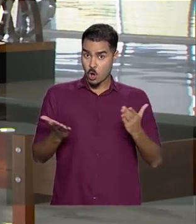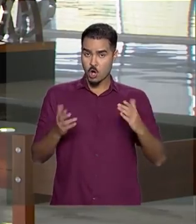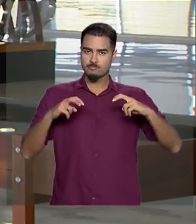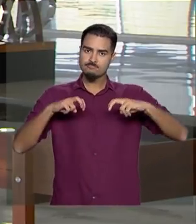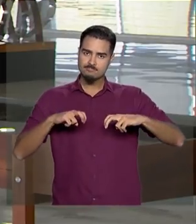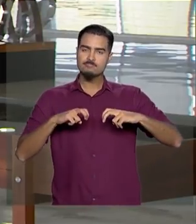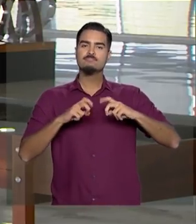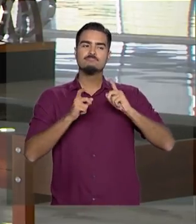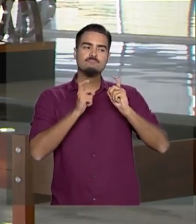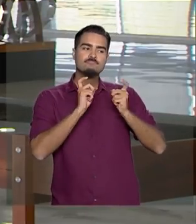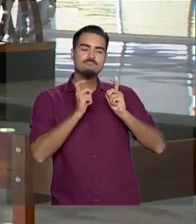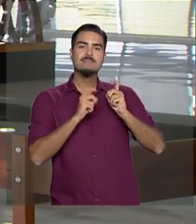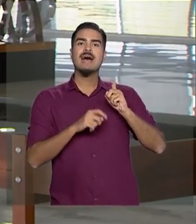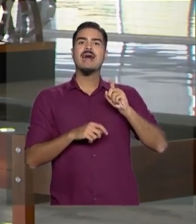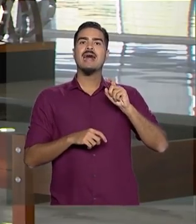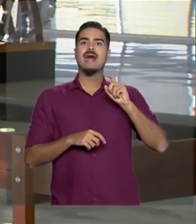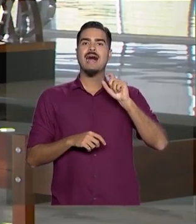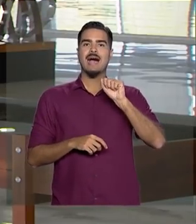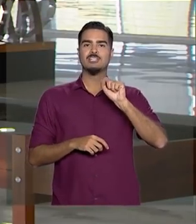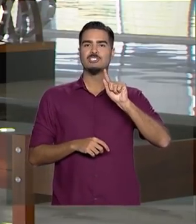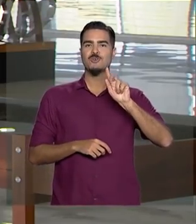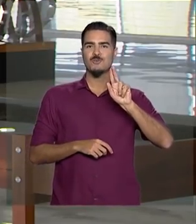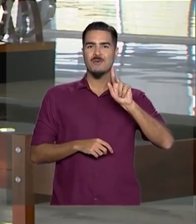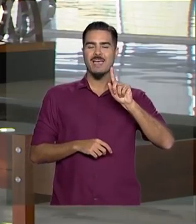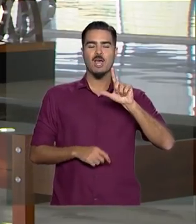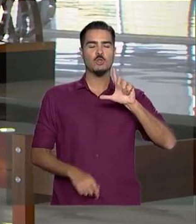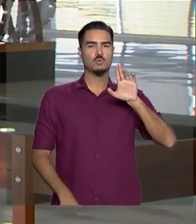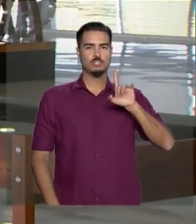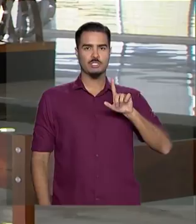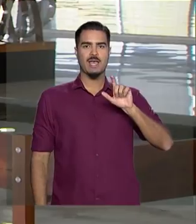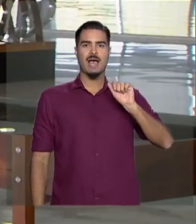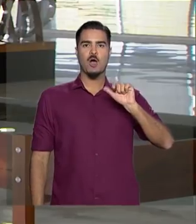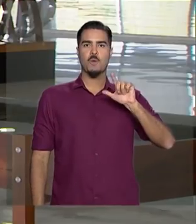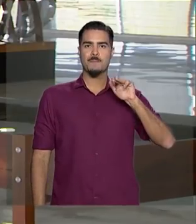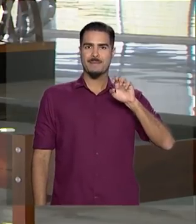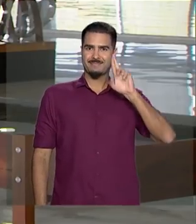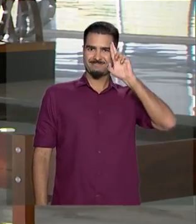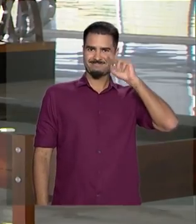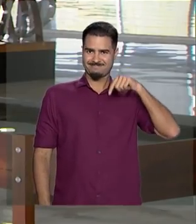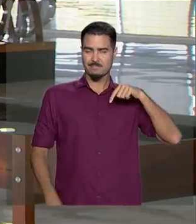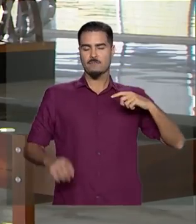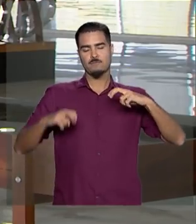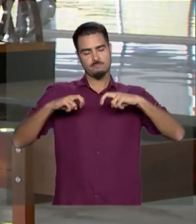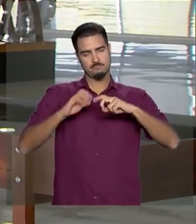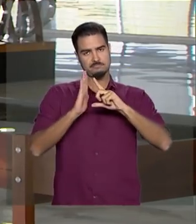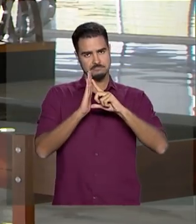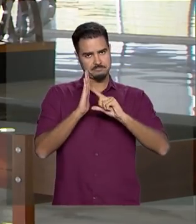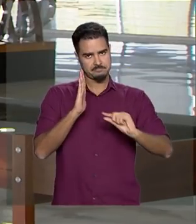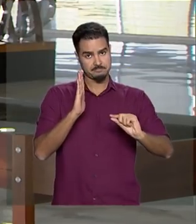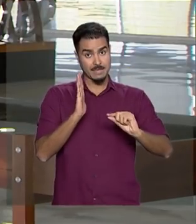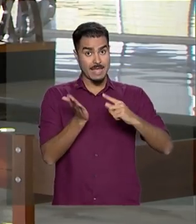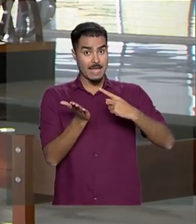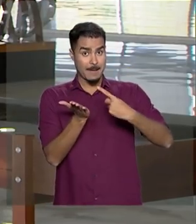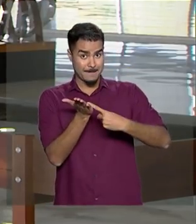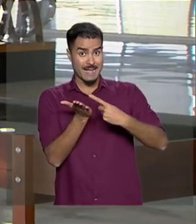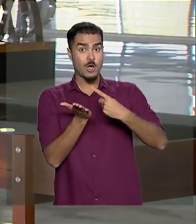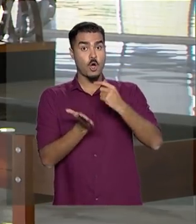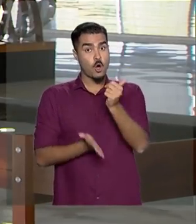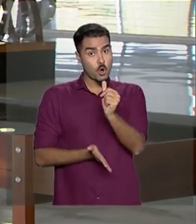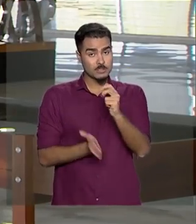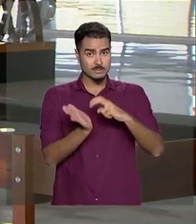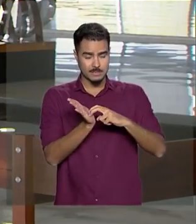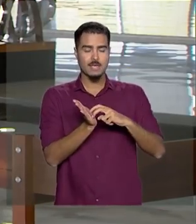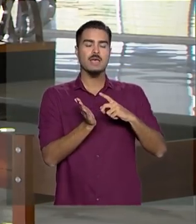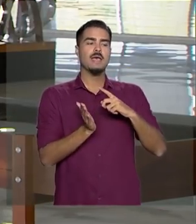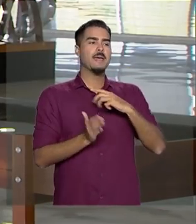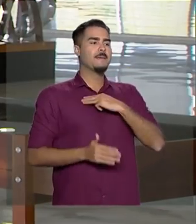o advogado-geral da União, Luiz de Almeida, aqui no Palácio do Planalto. Às 11 horas da manhã, o presidente tem reunião com o ministro de